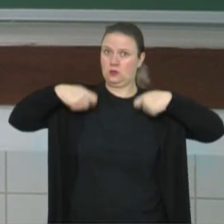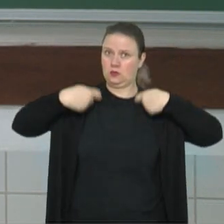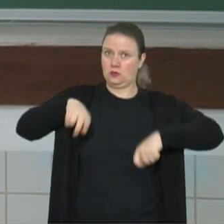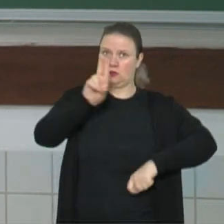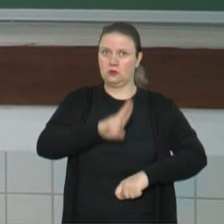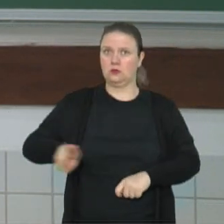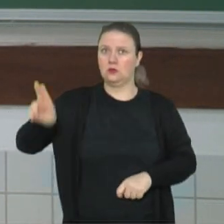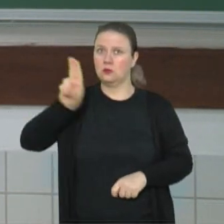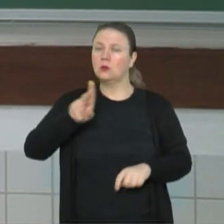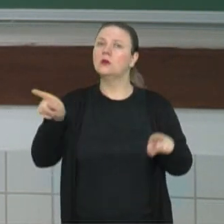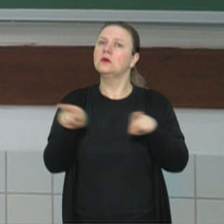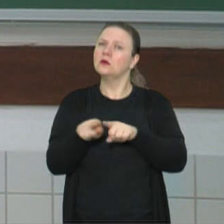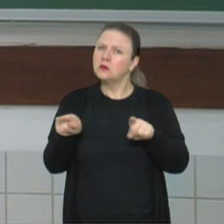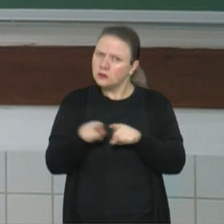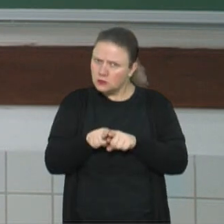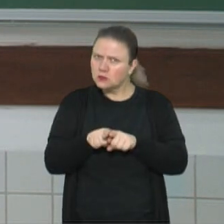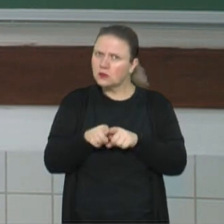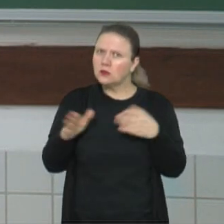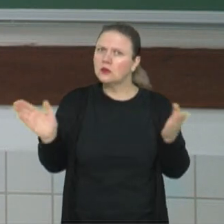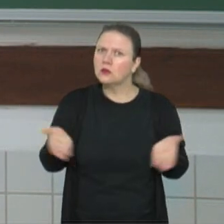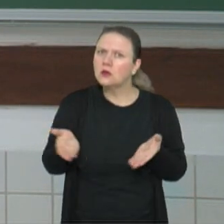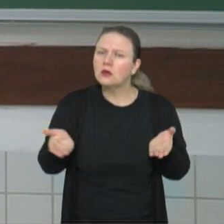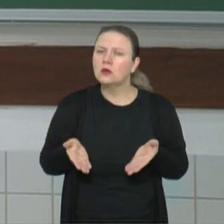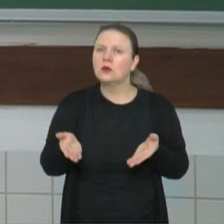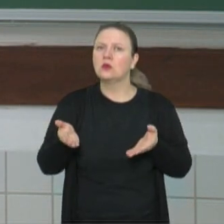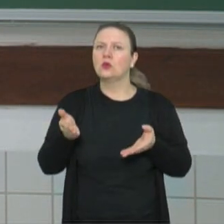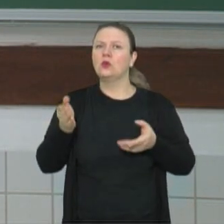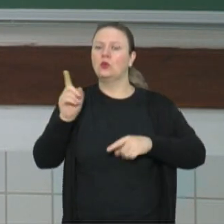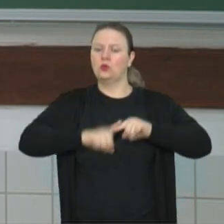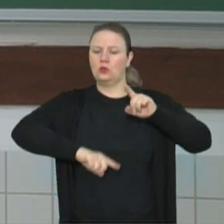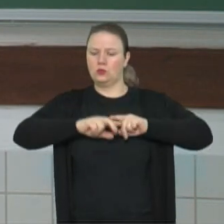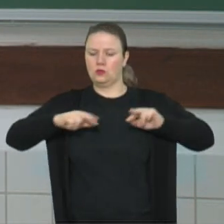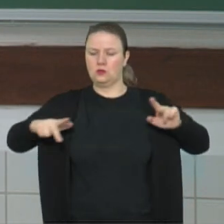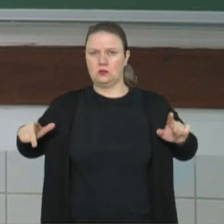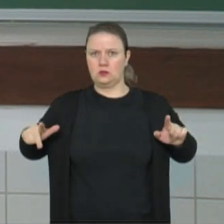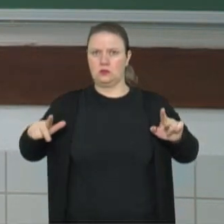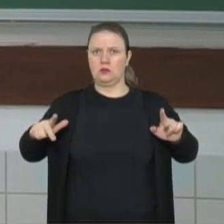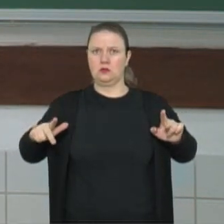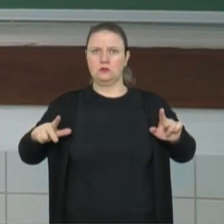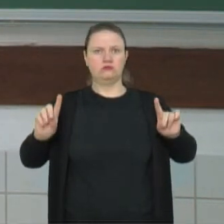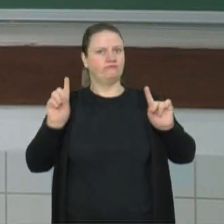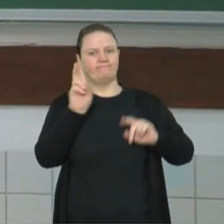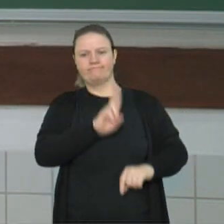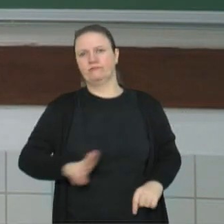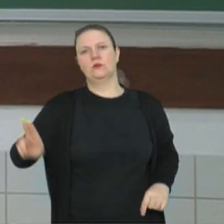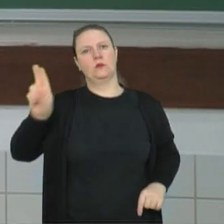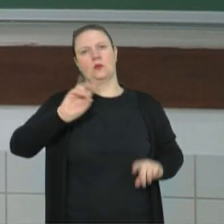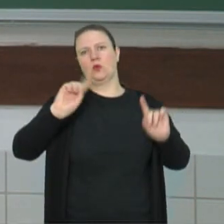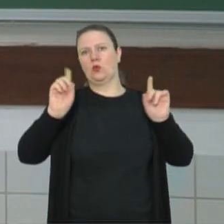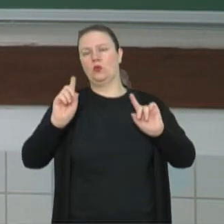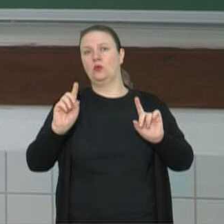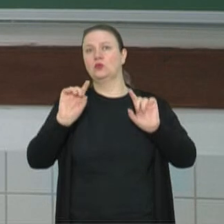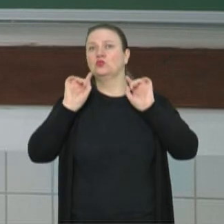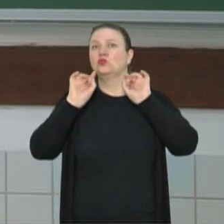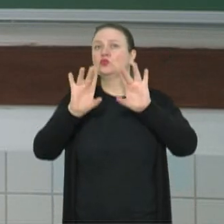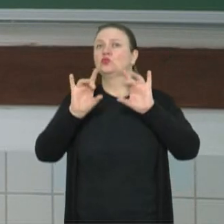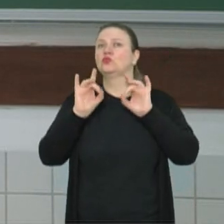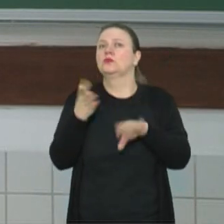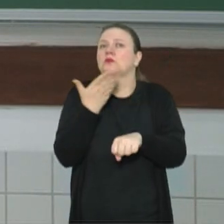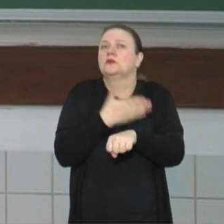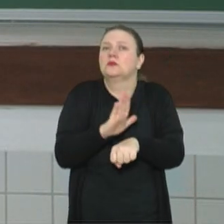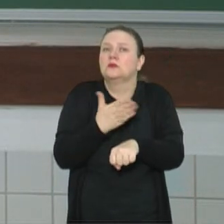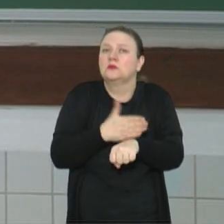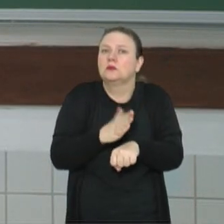Aqui também. Então, nessa solo, esses equipamentos geralmente são deixados, não são utilizados. Mas isso só é